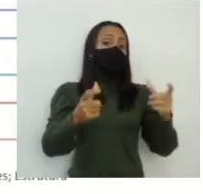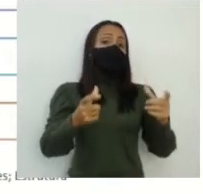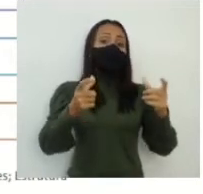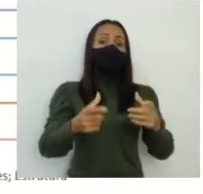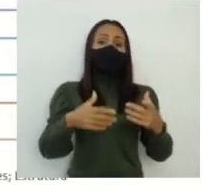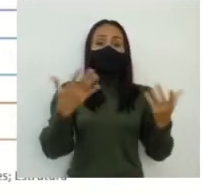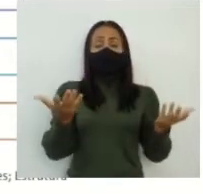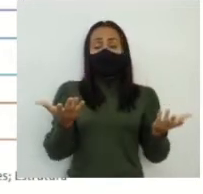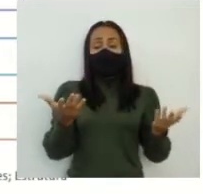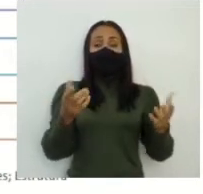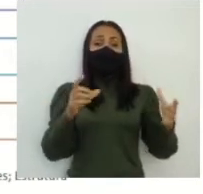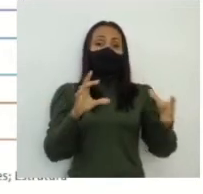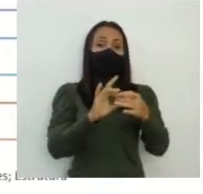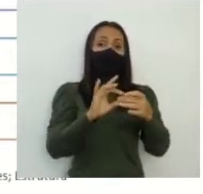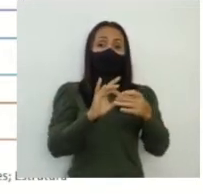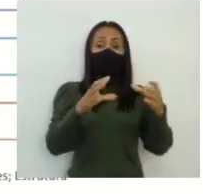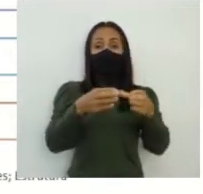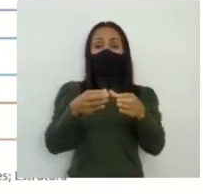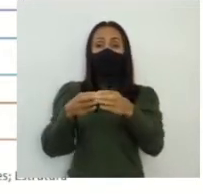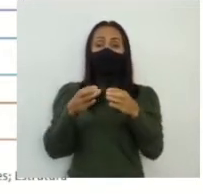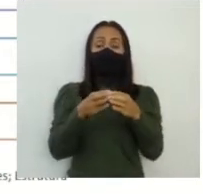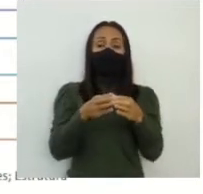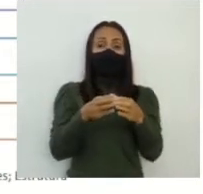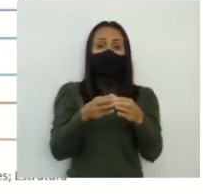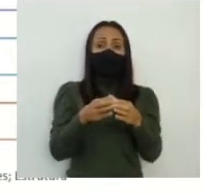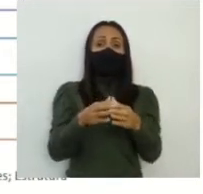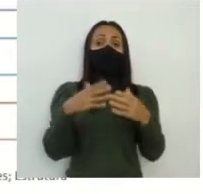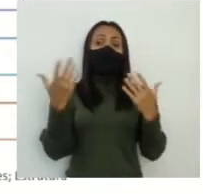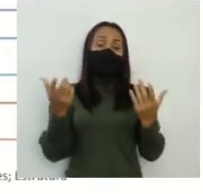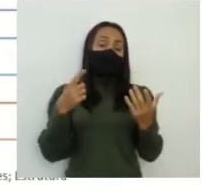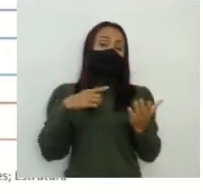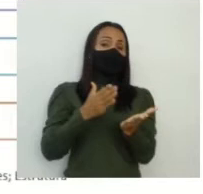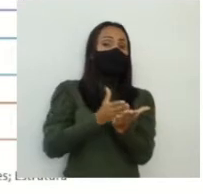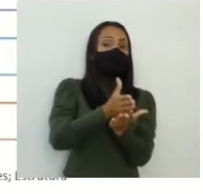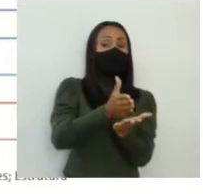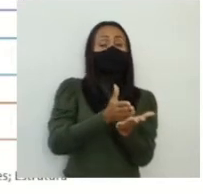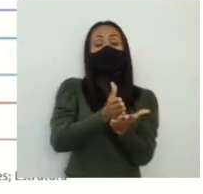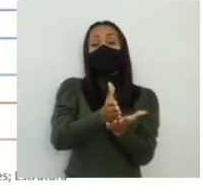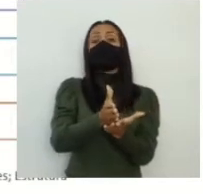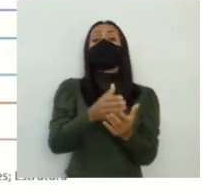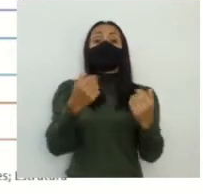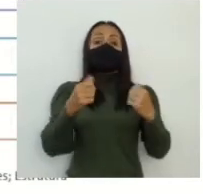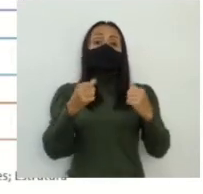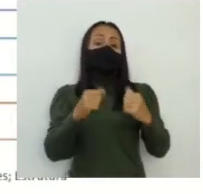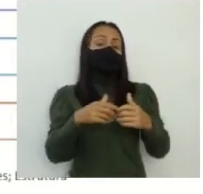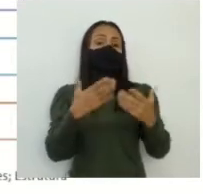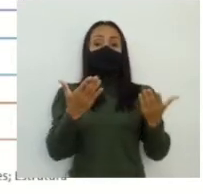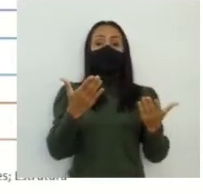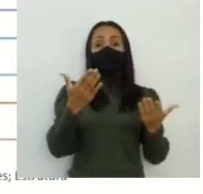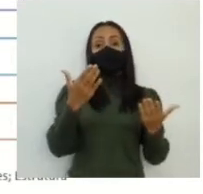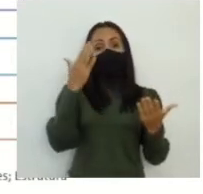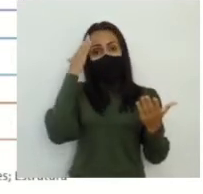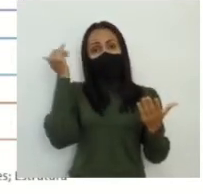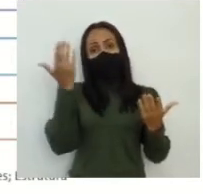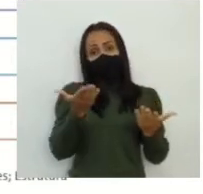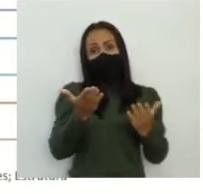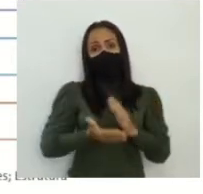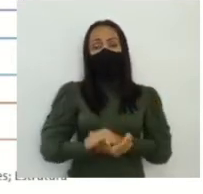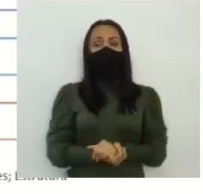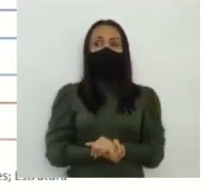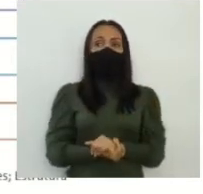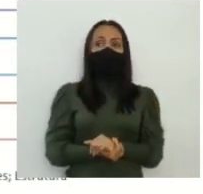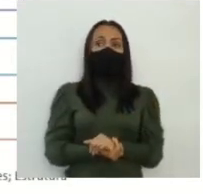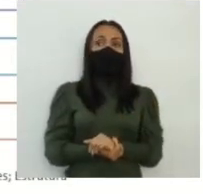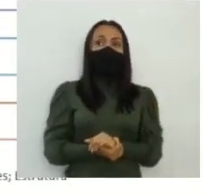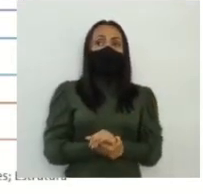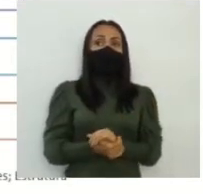ligado mais ali, qual é o meu direcionamento, o que é que eu preciso fazer. Tudo isso vai ser dito justamente neste momento. E, além